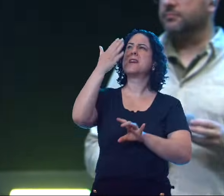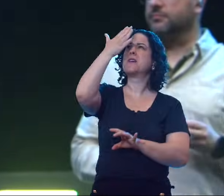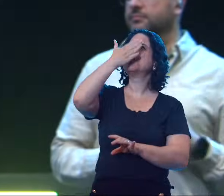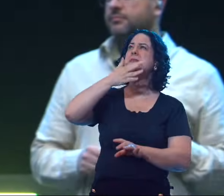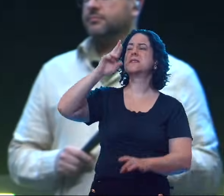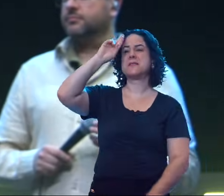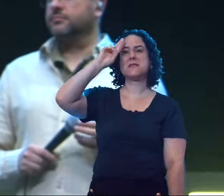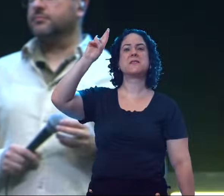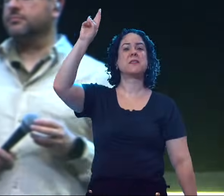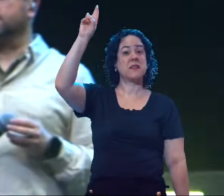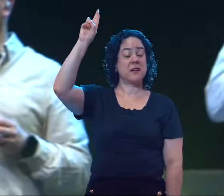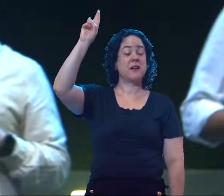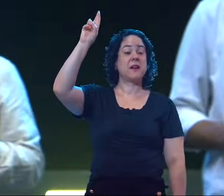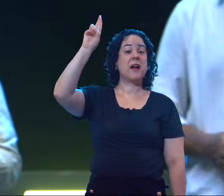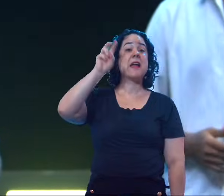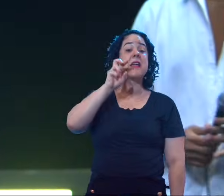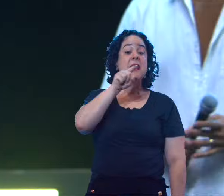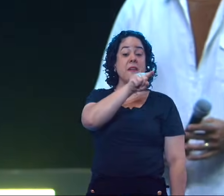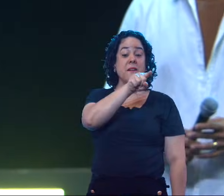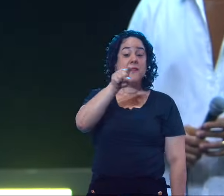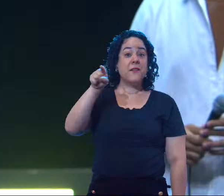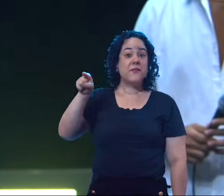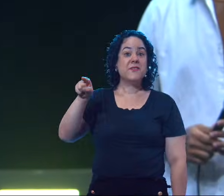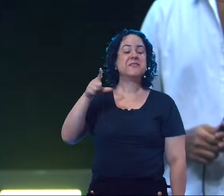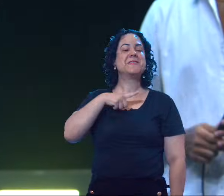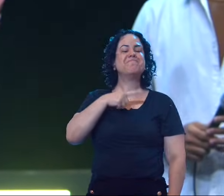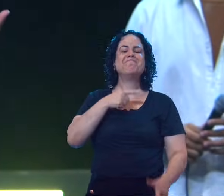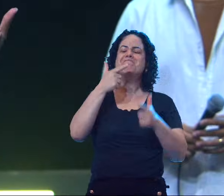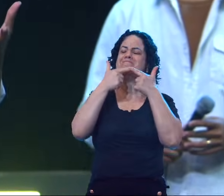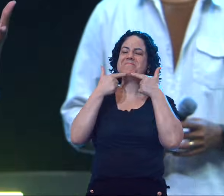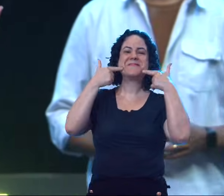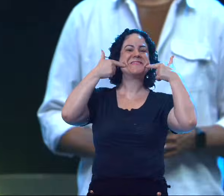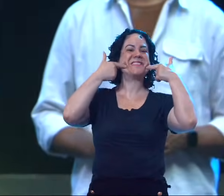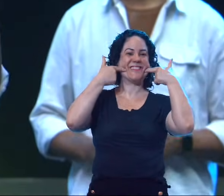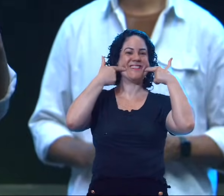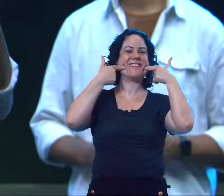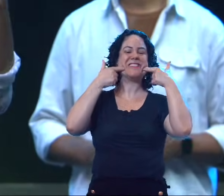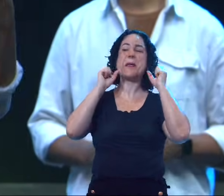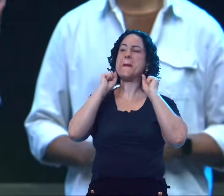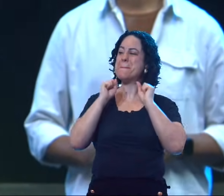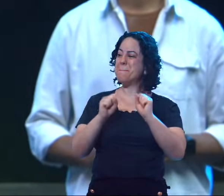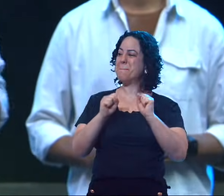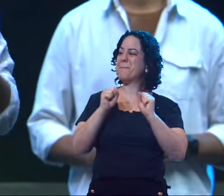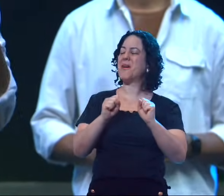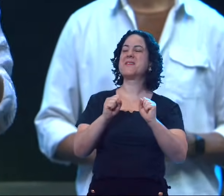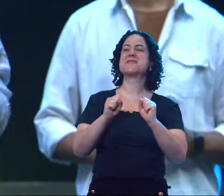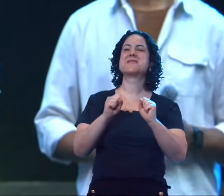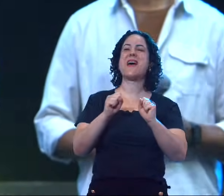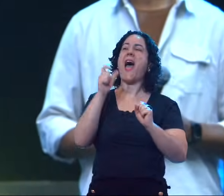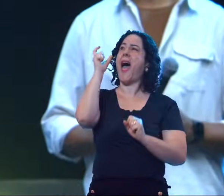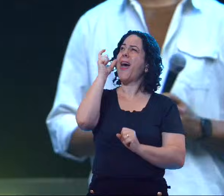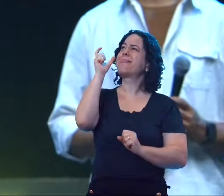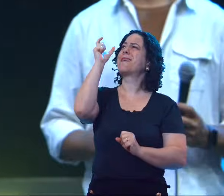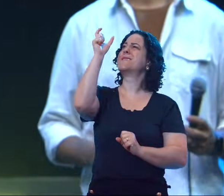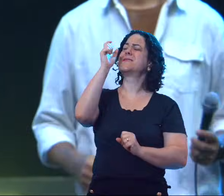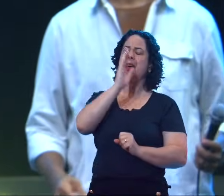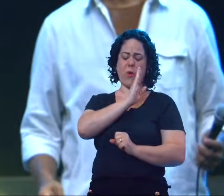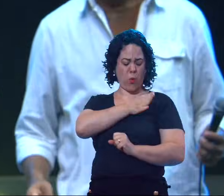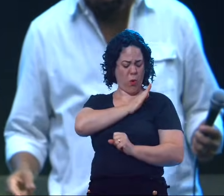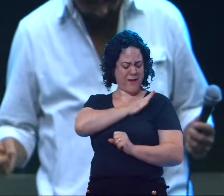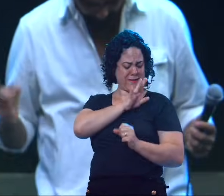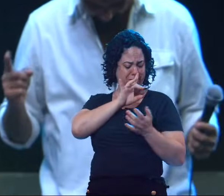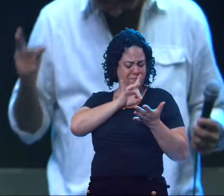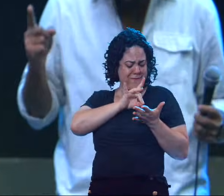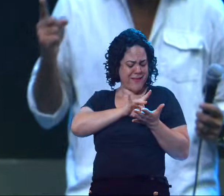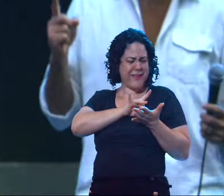Senhor, que você coloque sorriso nos seus lábios para que a canção agrade o coração do nosso